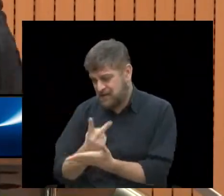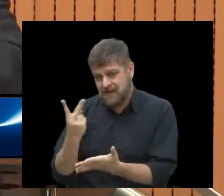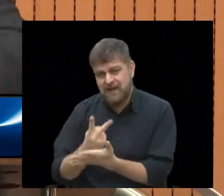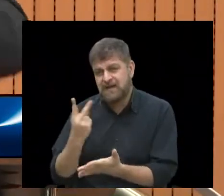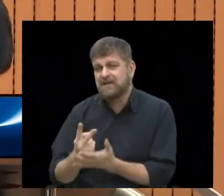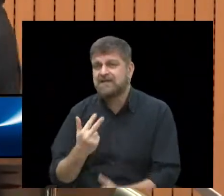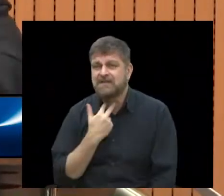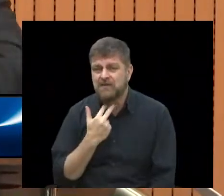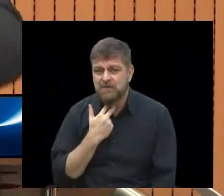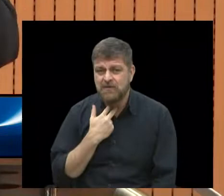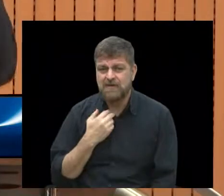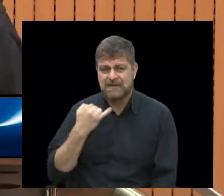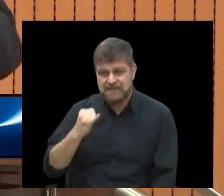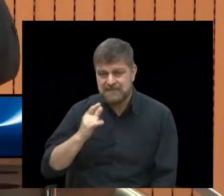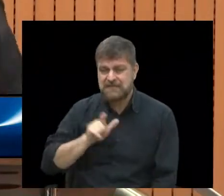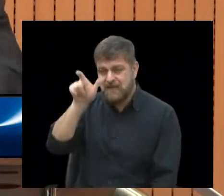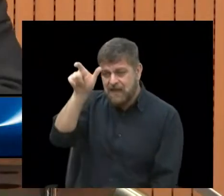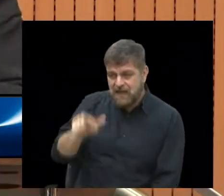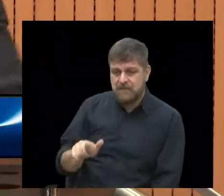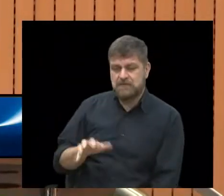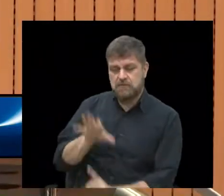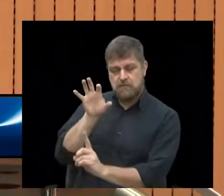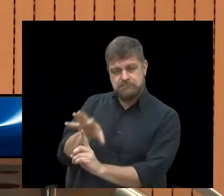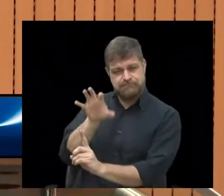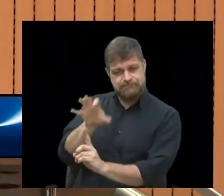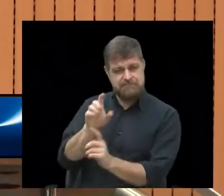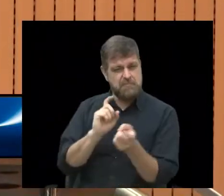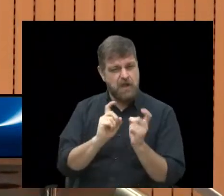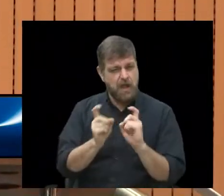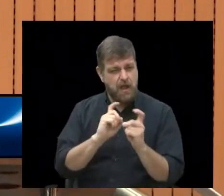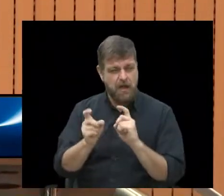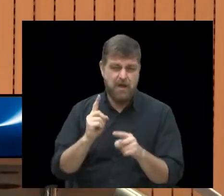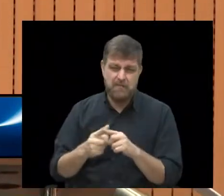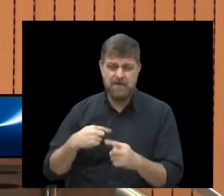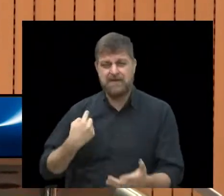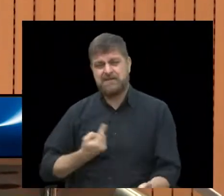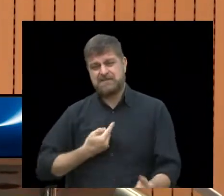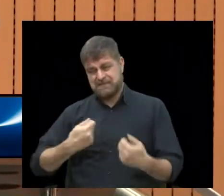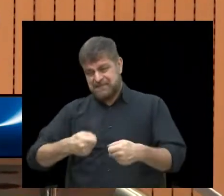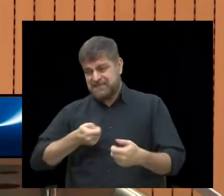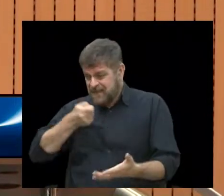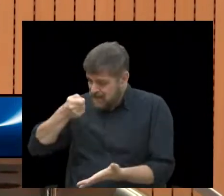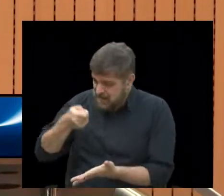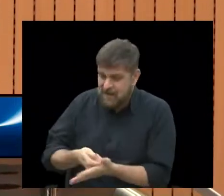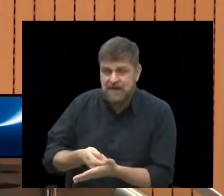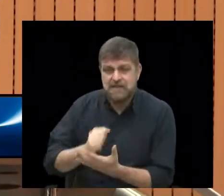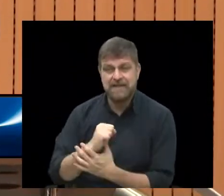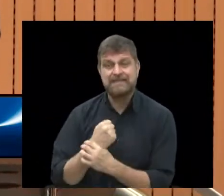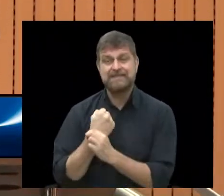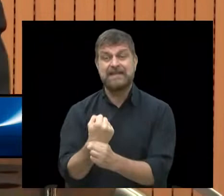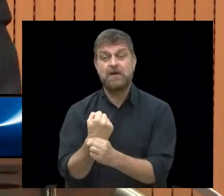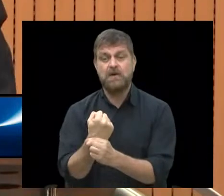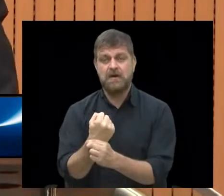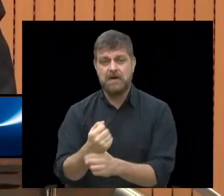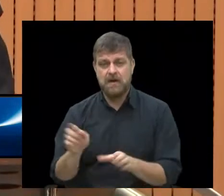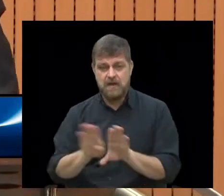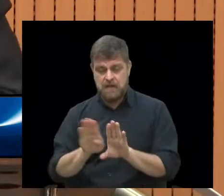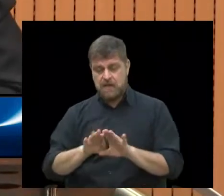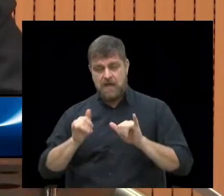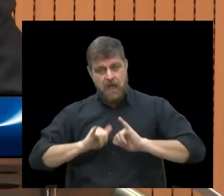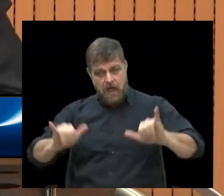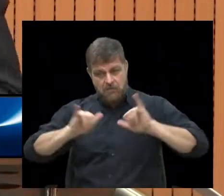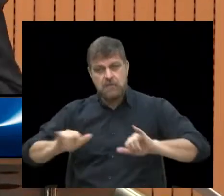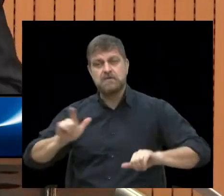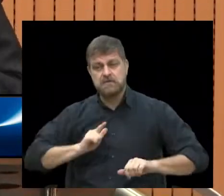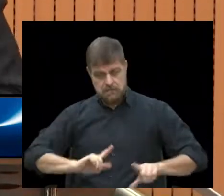governo, mesmo que verbalmente, mesmo que em reuniões, porque a gente tem que garantir que esta informação vai